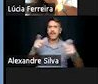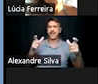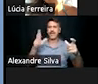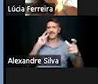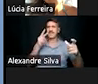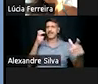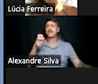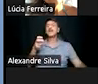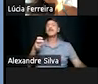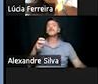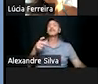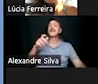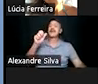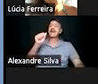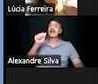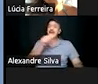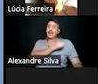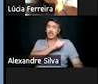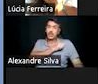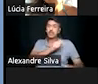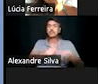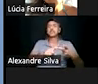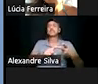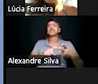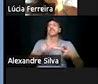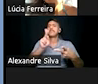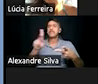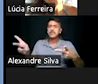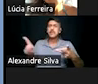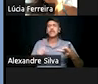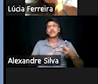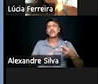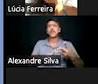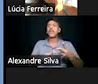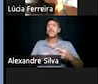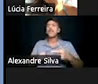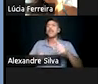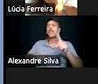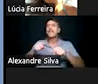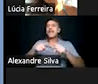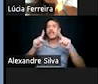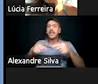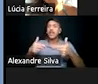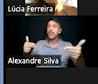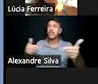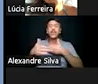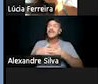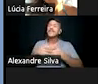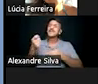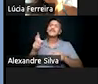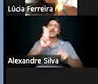uma doação de um operário, de quem quer que seja, de manter o registro nominal